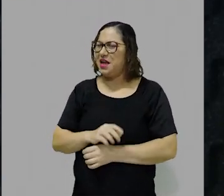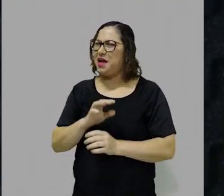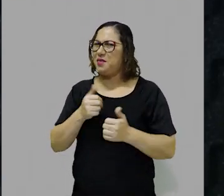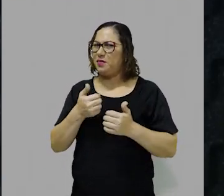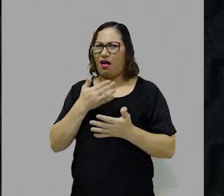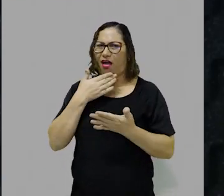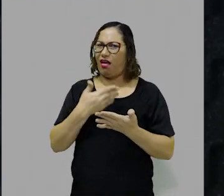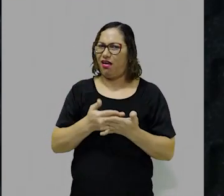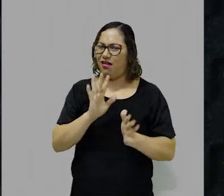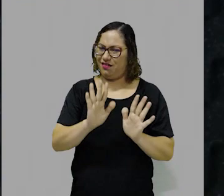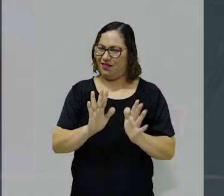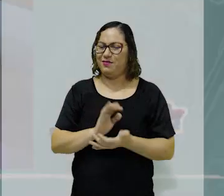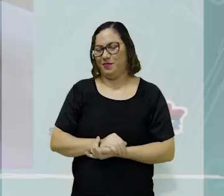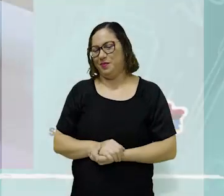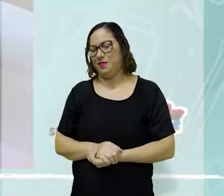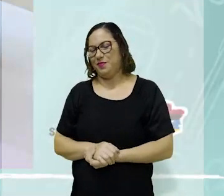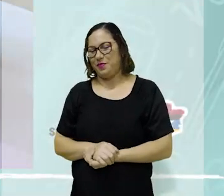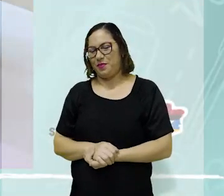não comentar.